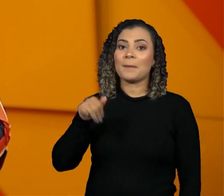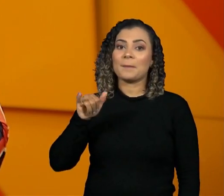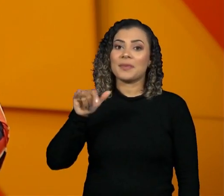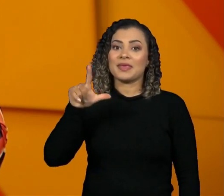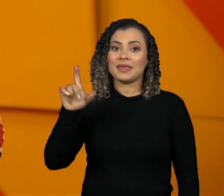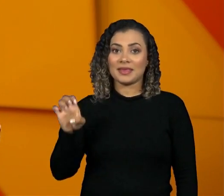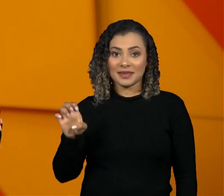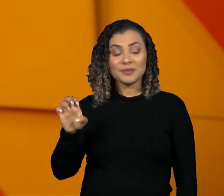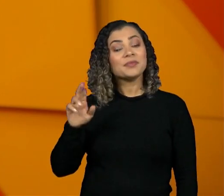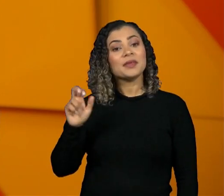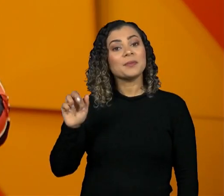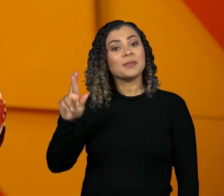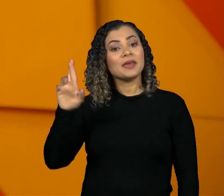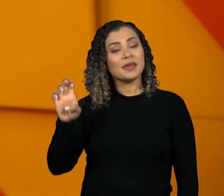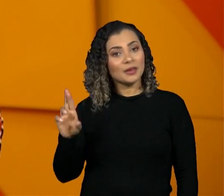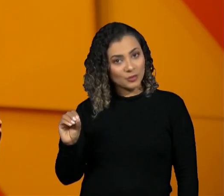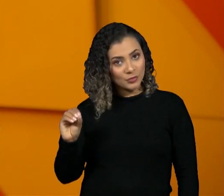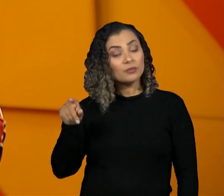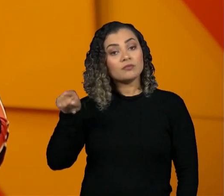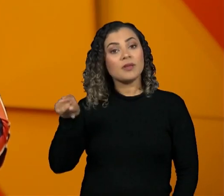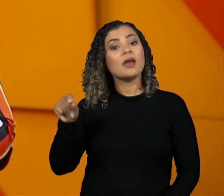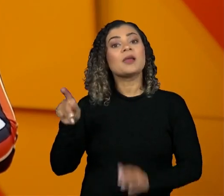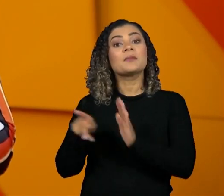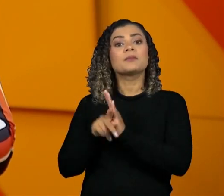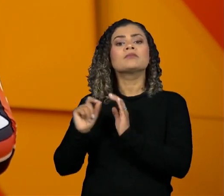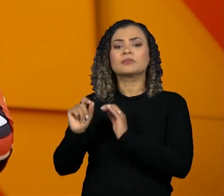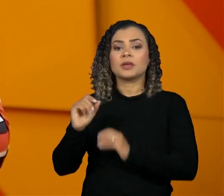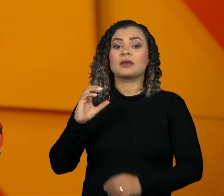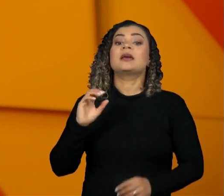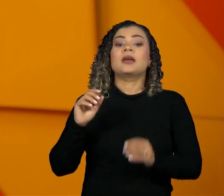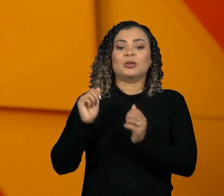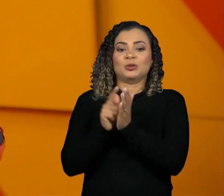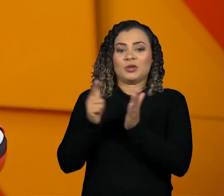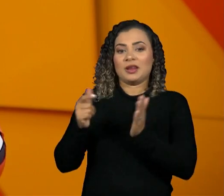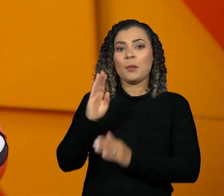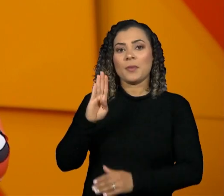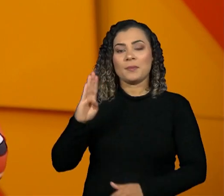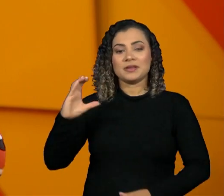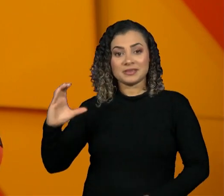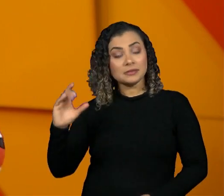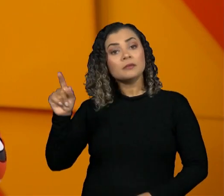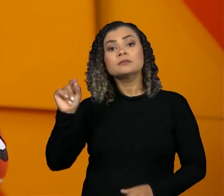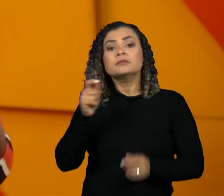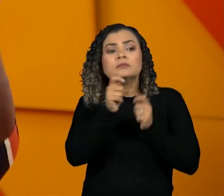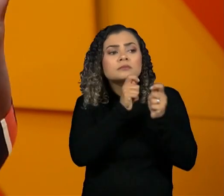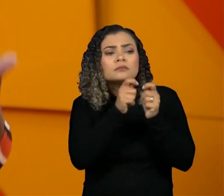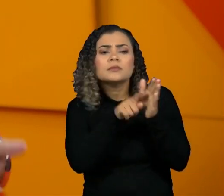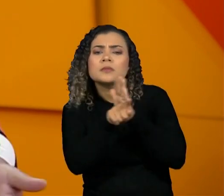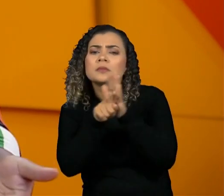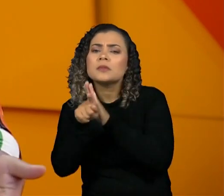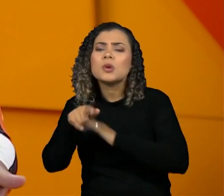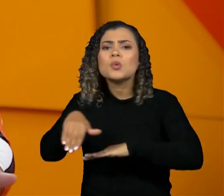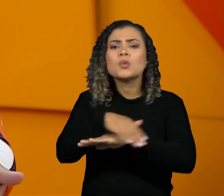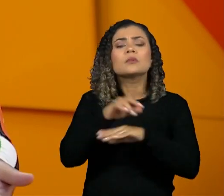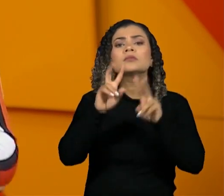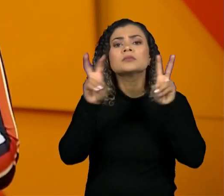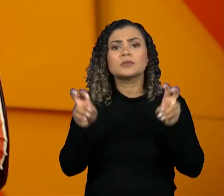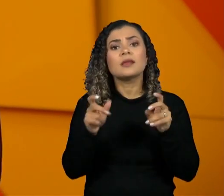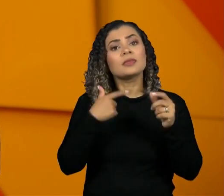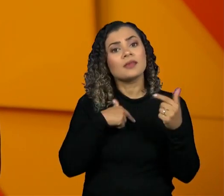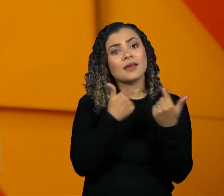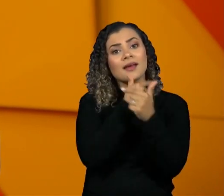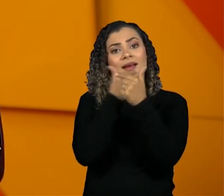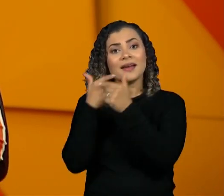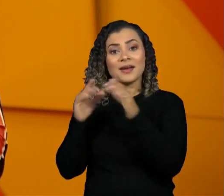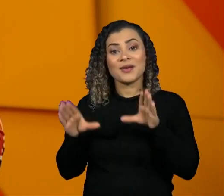BBC News, fez uma belíssima reportagem nas ruas de Londres defendendo a tese de que existe uma rede de sorrisos entre